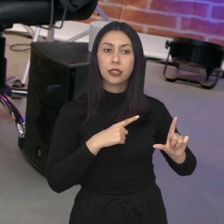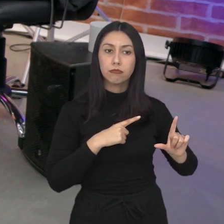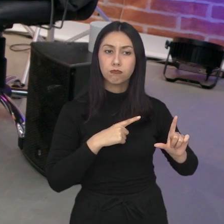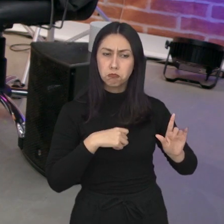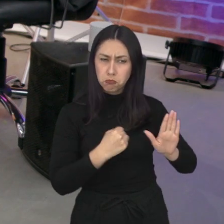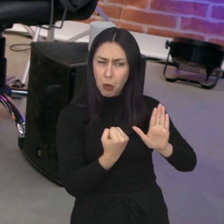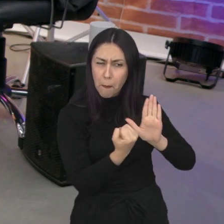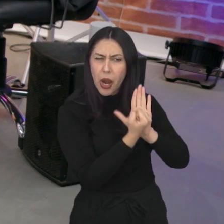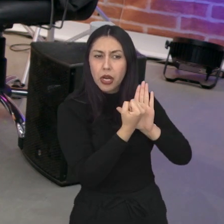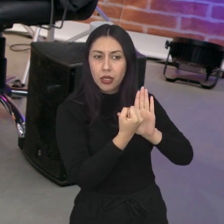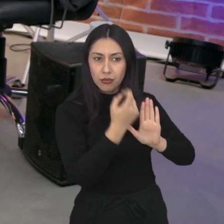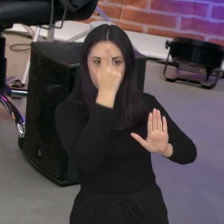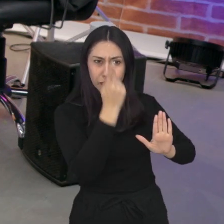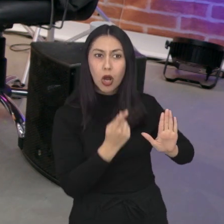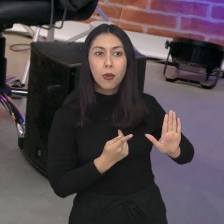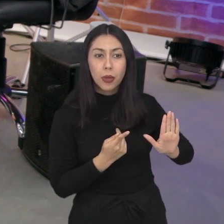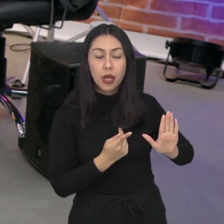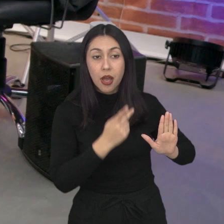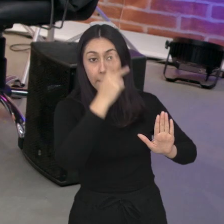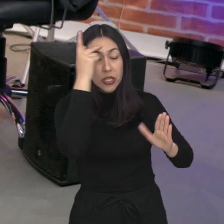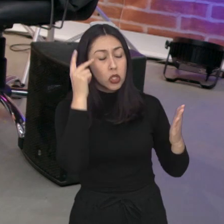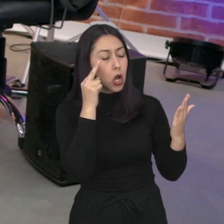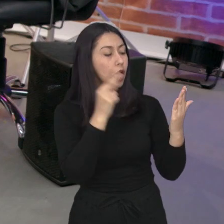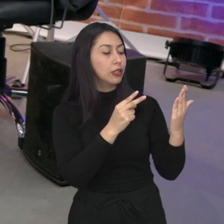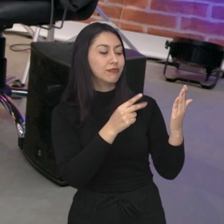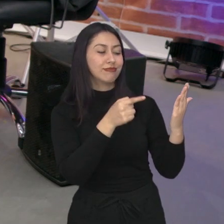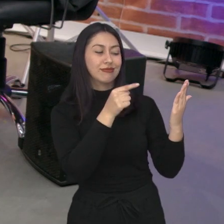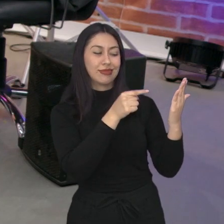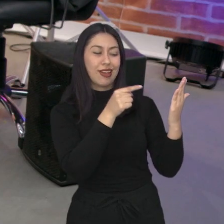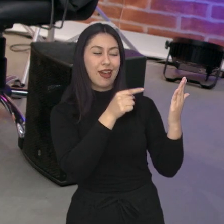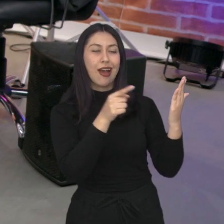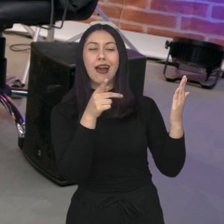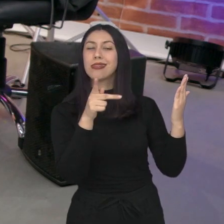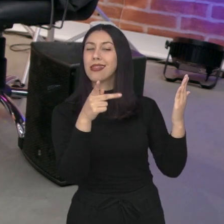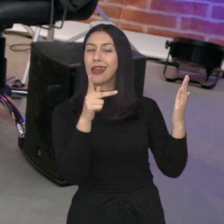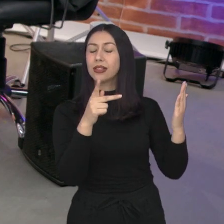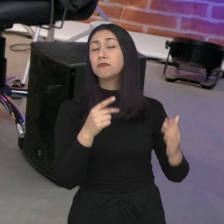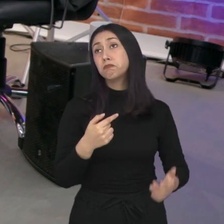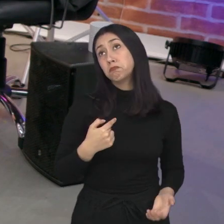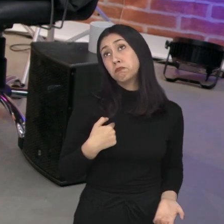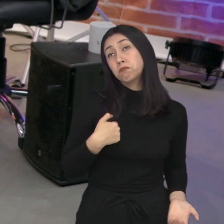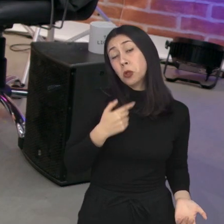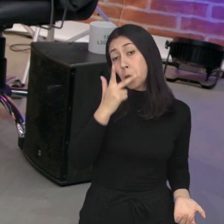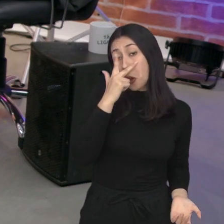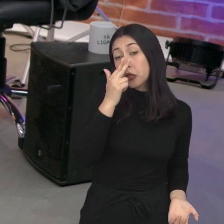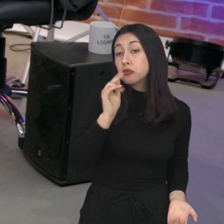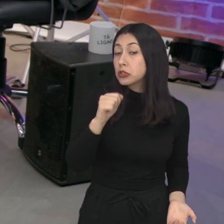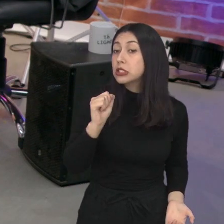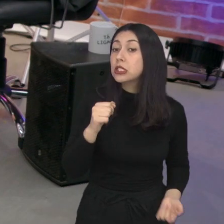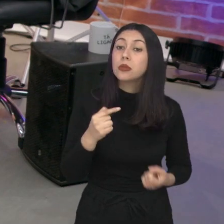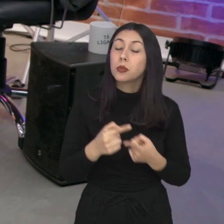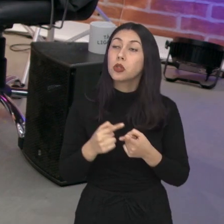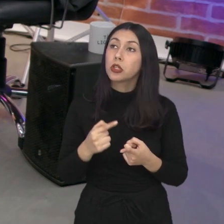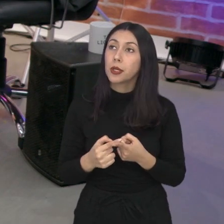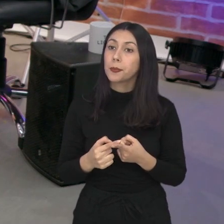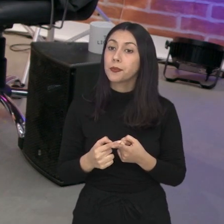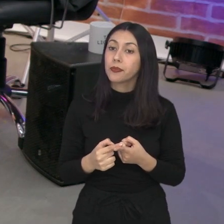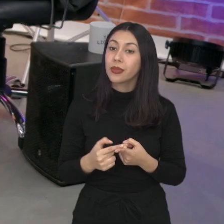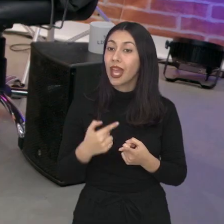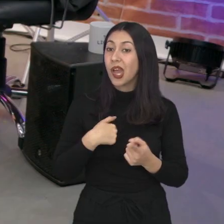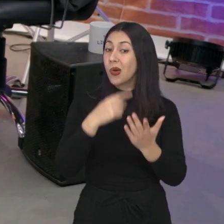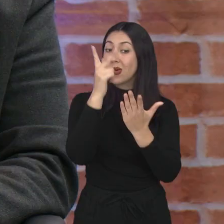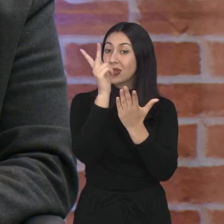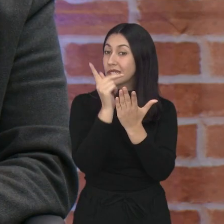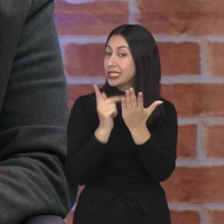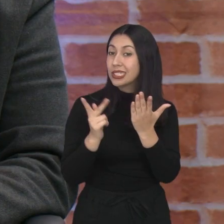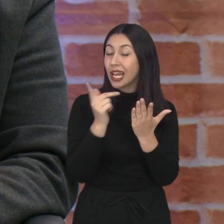eles com sua assinatura? Tipo assim, cara, a pessoa bate o olho e sabe de quem que é o cartoon? Penso que sim, porque eu tenho uma vantagem que, por eu não